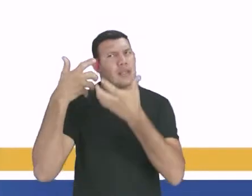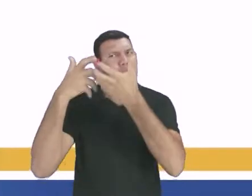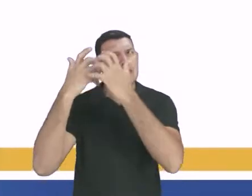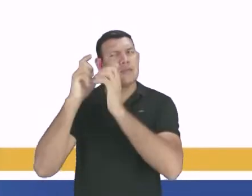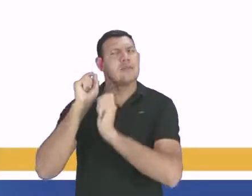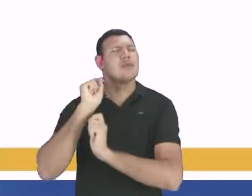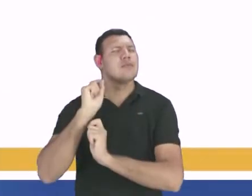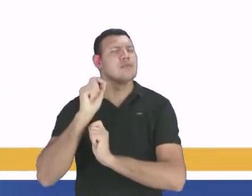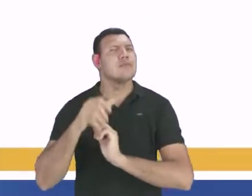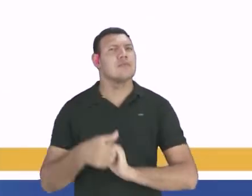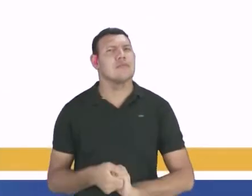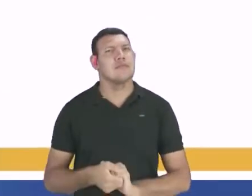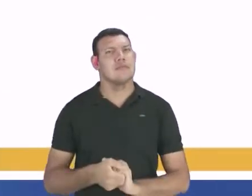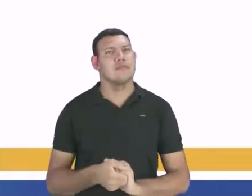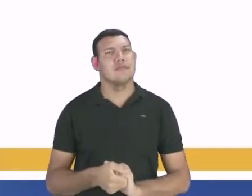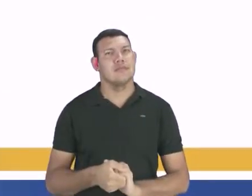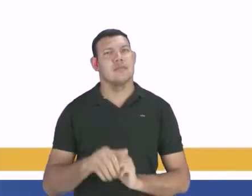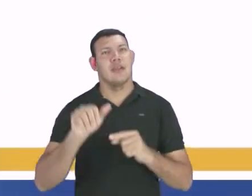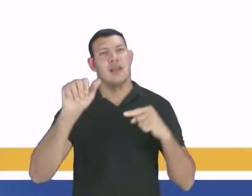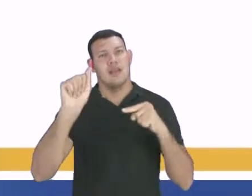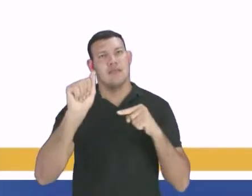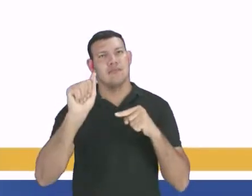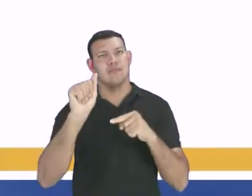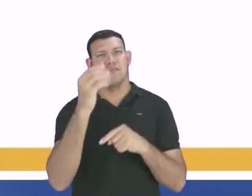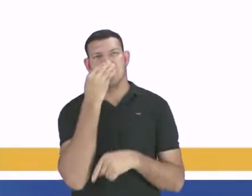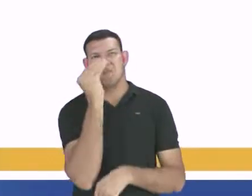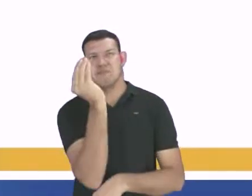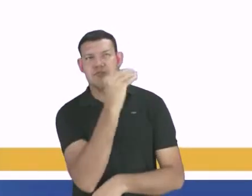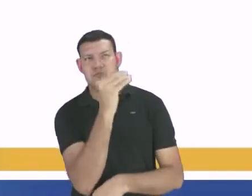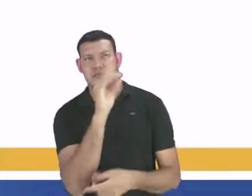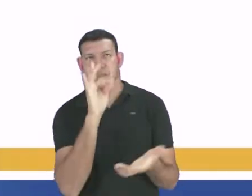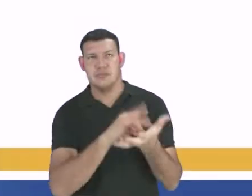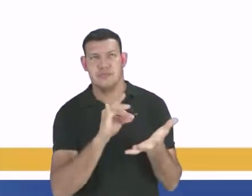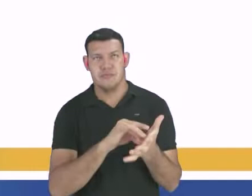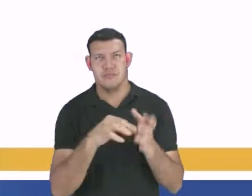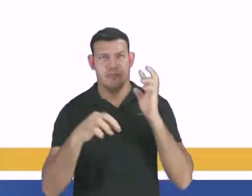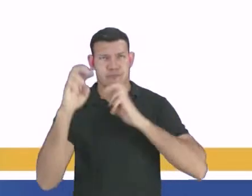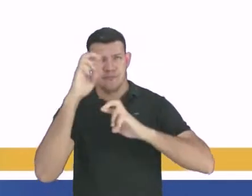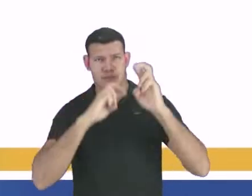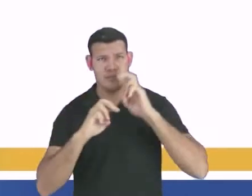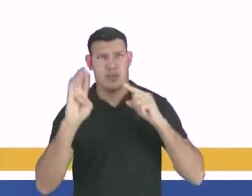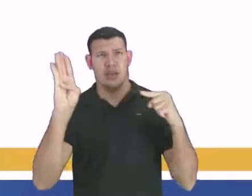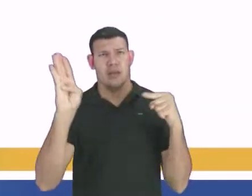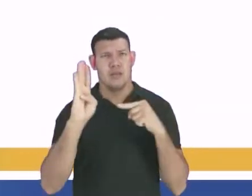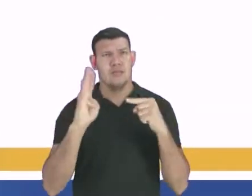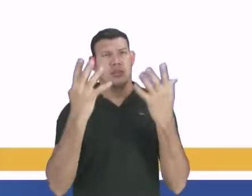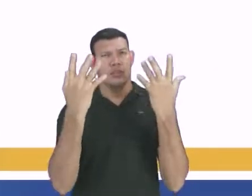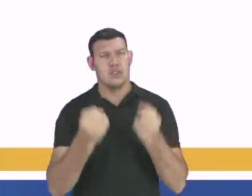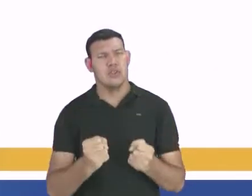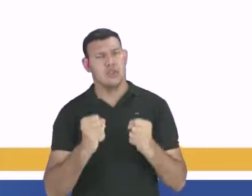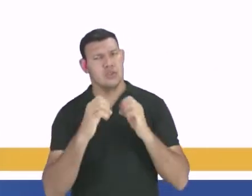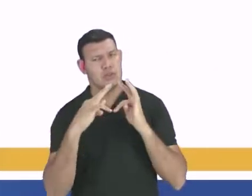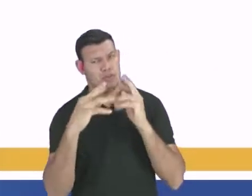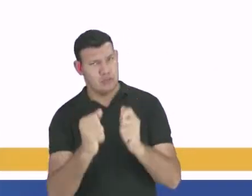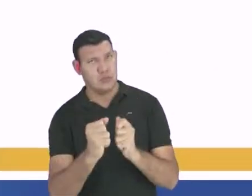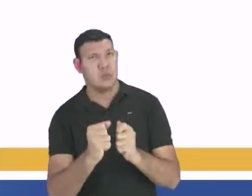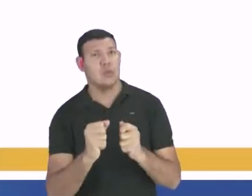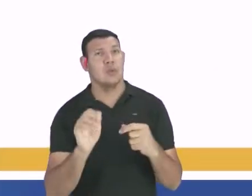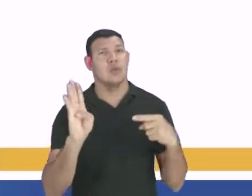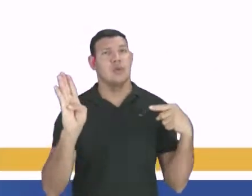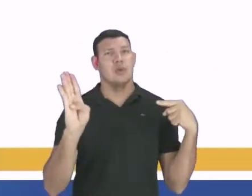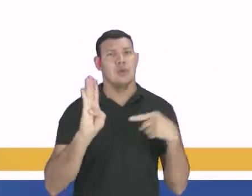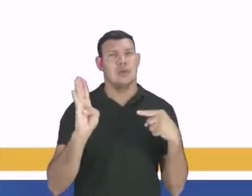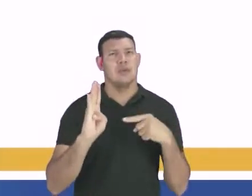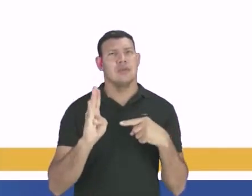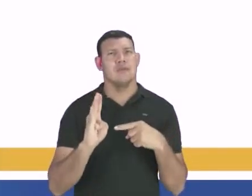é ignorar os fatos e observações, aceitar tudo o que falam, manter-se passivo diante das situações, ou